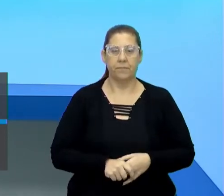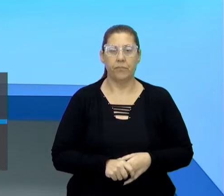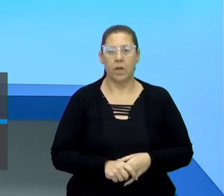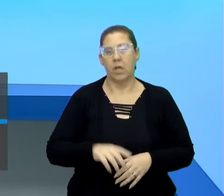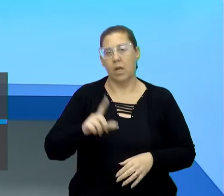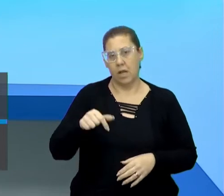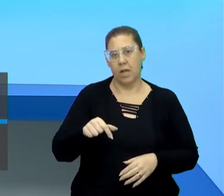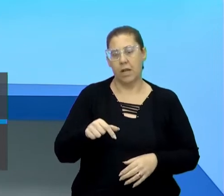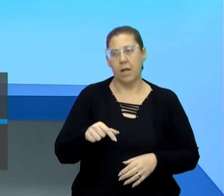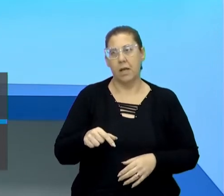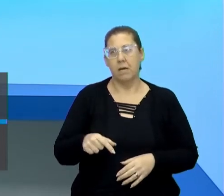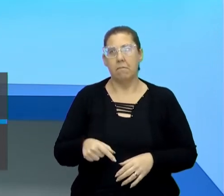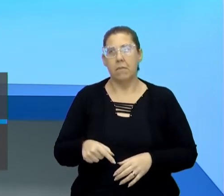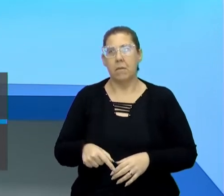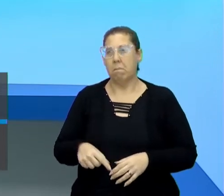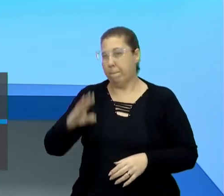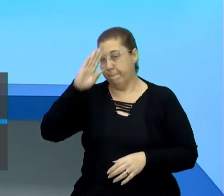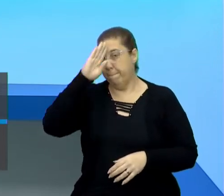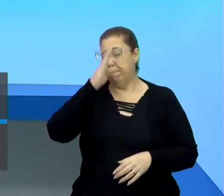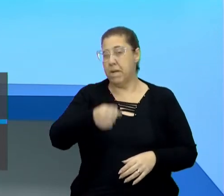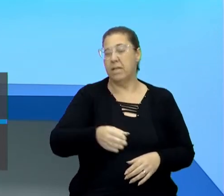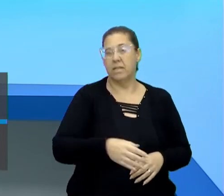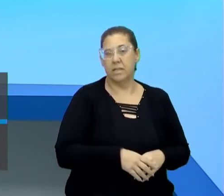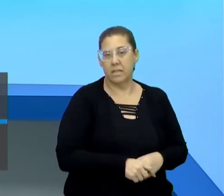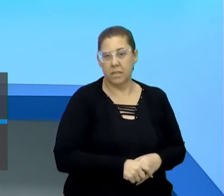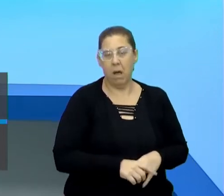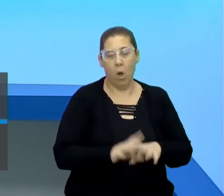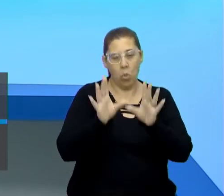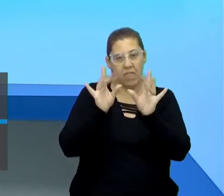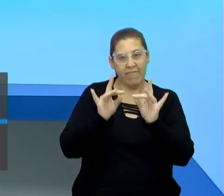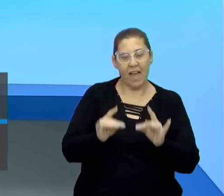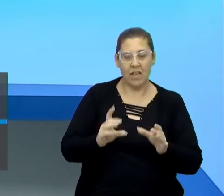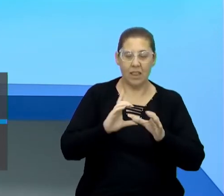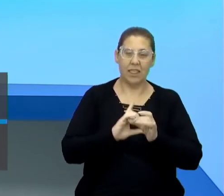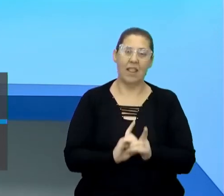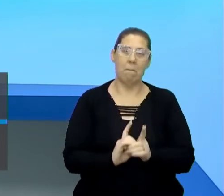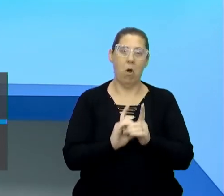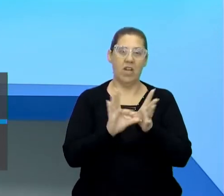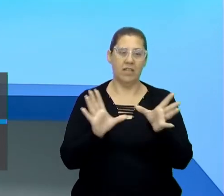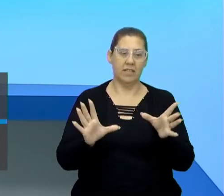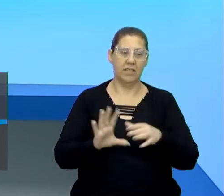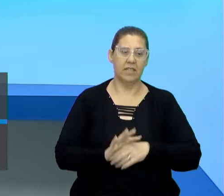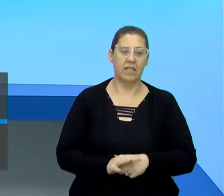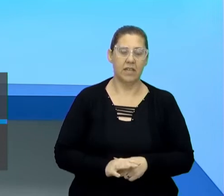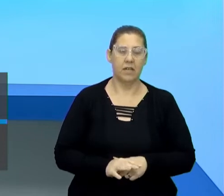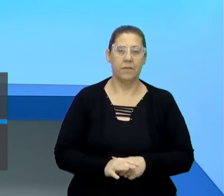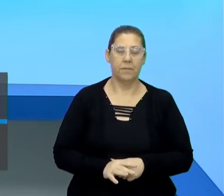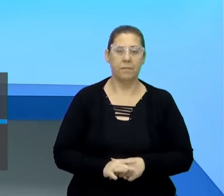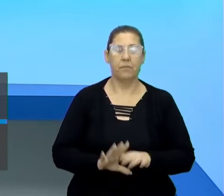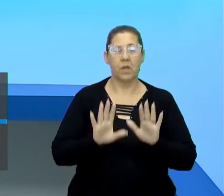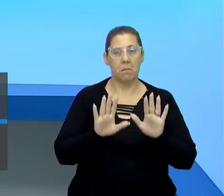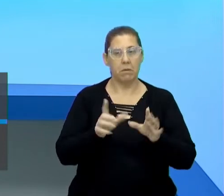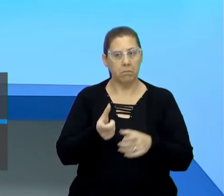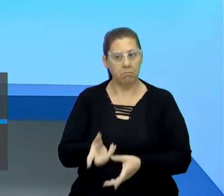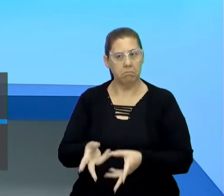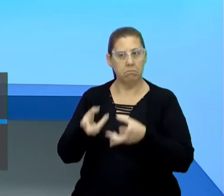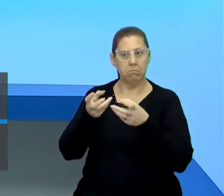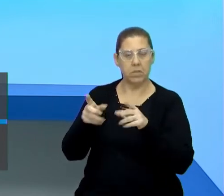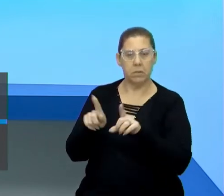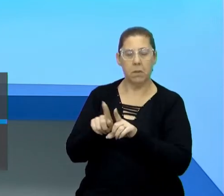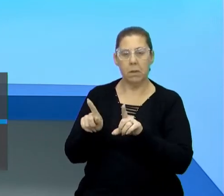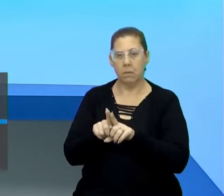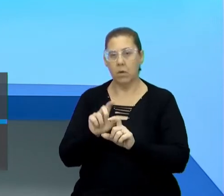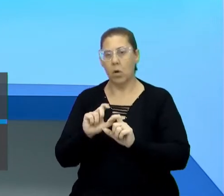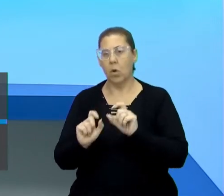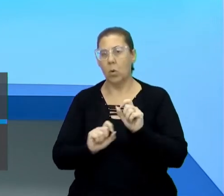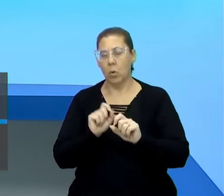uma questão de primar por um detalhe democrático. Certo. Mas a gente também passa a observar que o fato da mídia